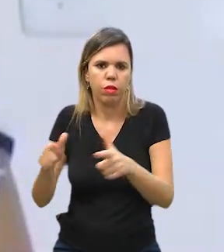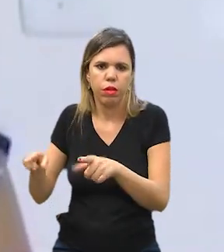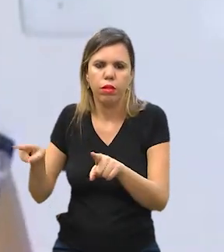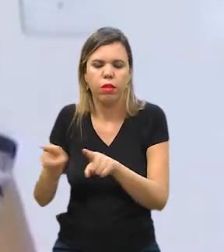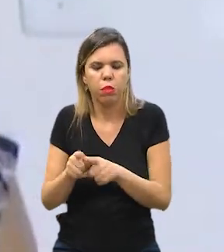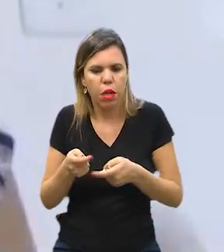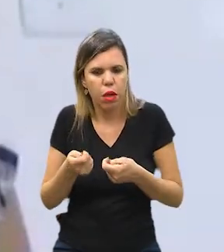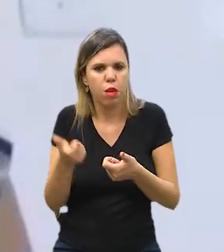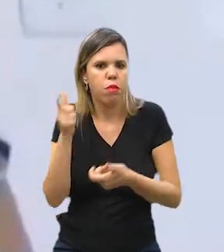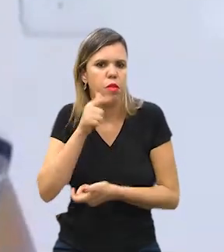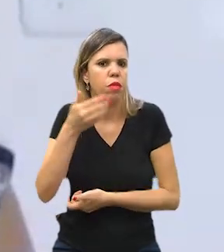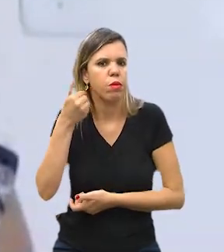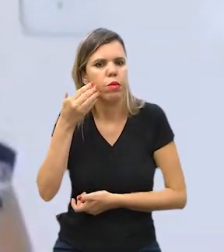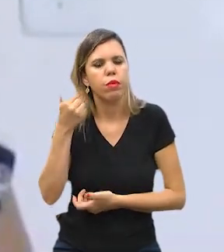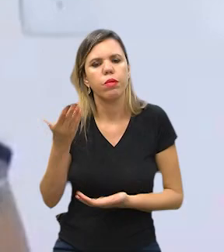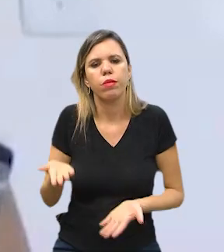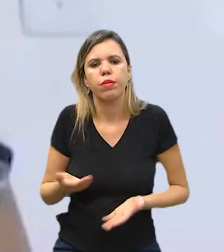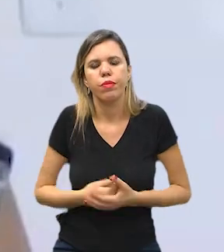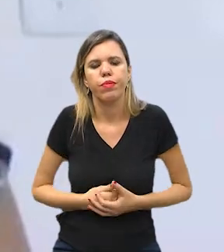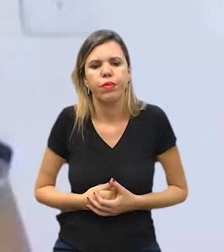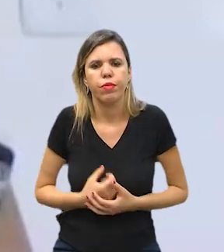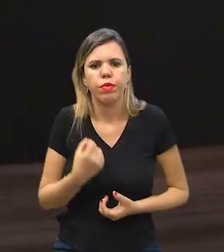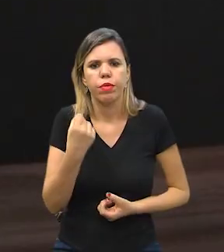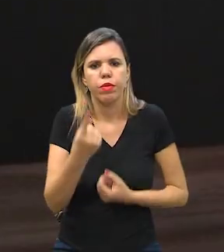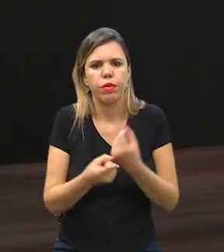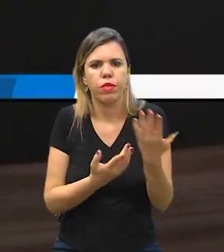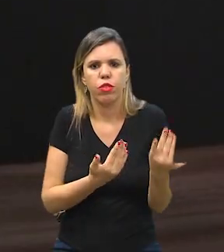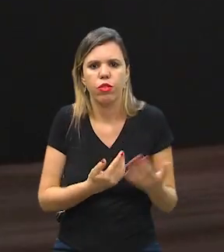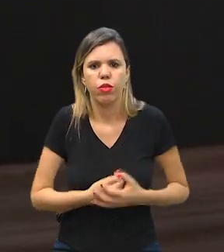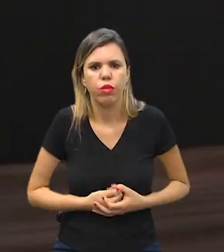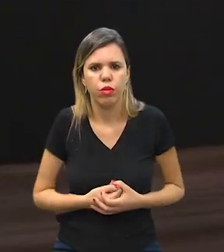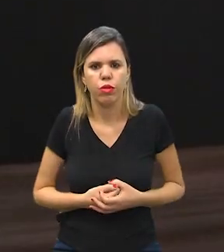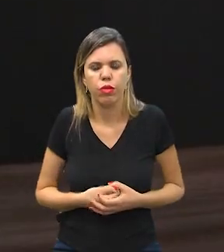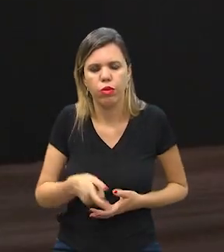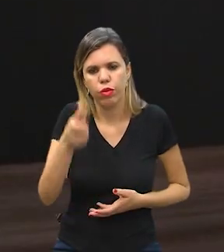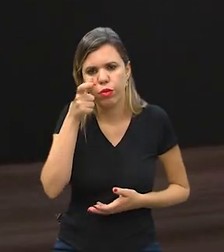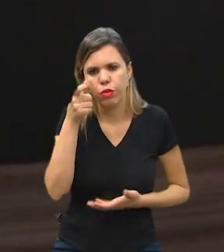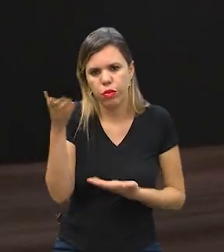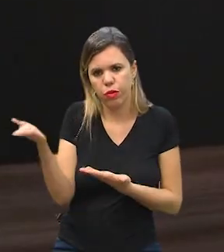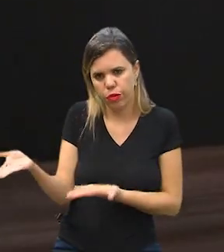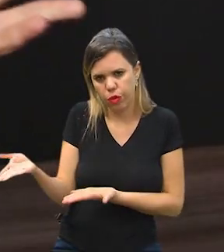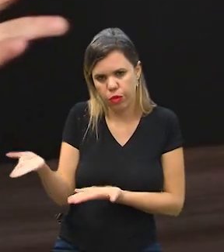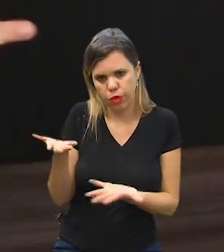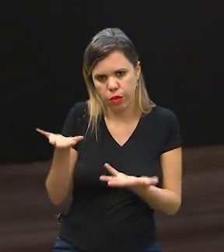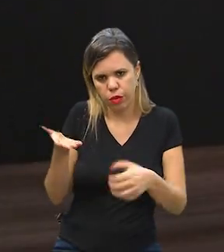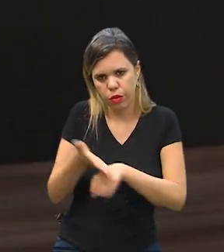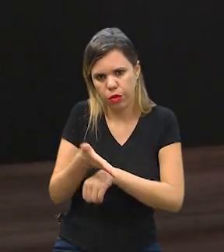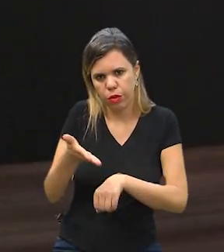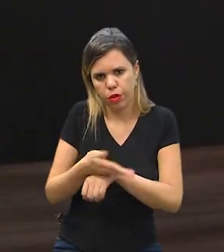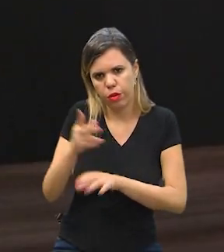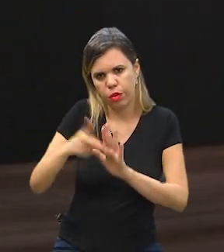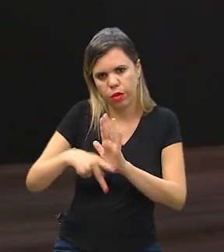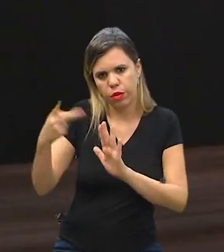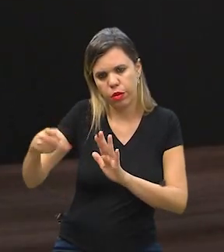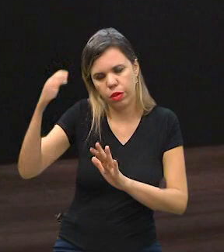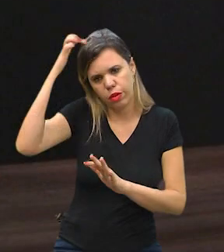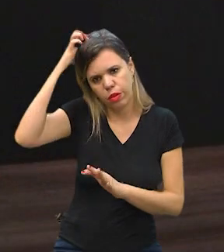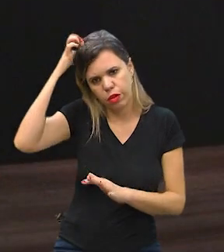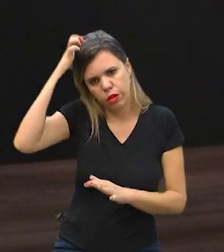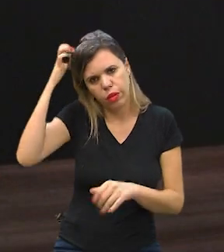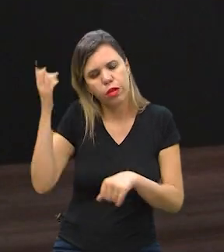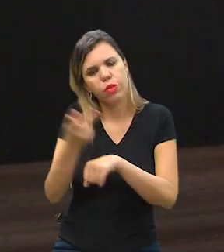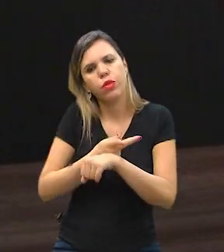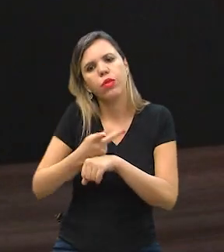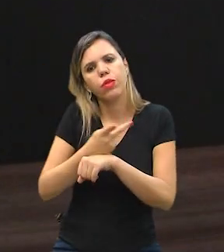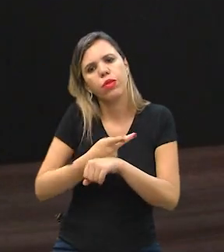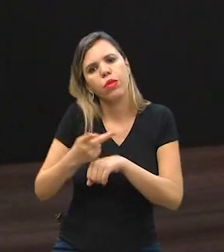toda a população daquele entorno também se beneficia, né? No caso de algum jovem que esteja nos assistindo e que queira participar de